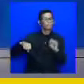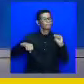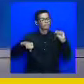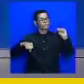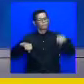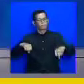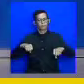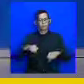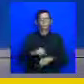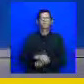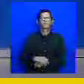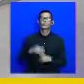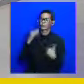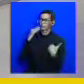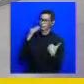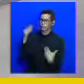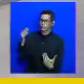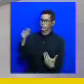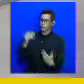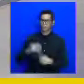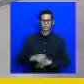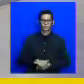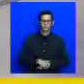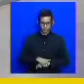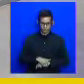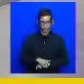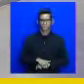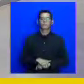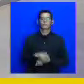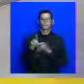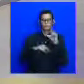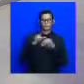confirmo. Sim, confirmo. Obrigado. Sorteio validado.